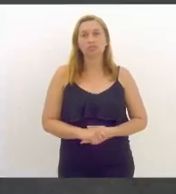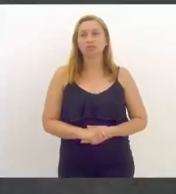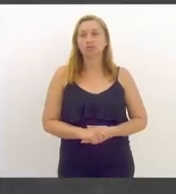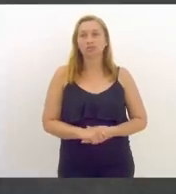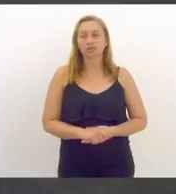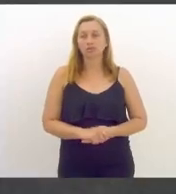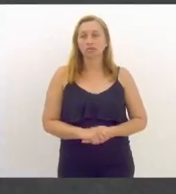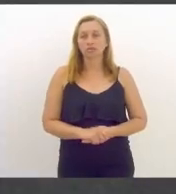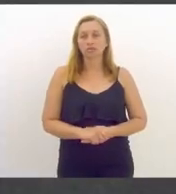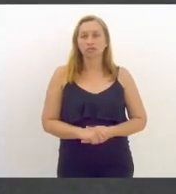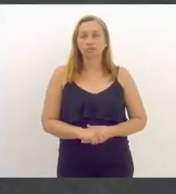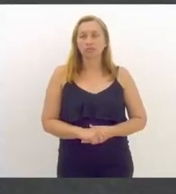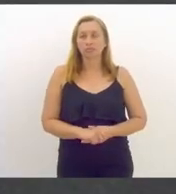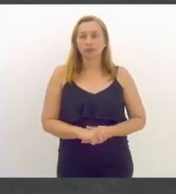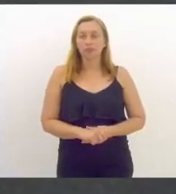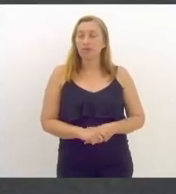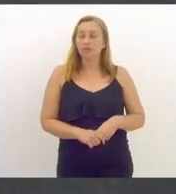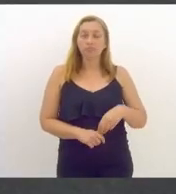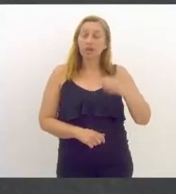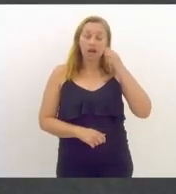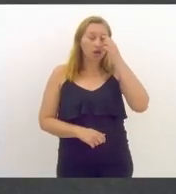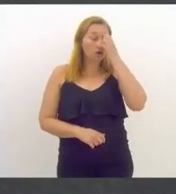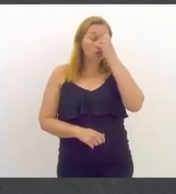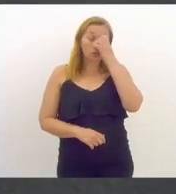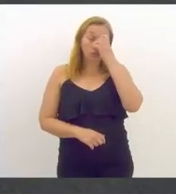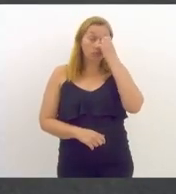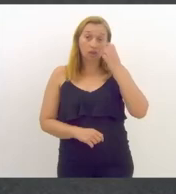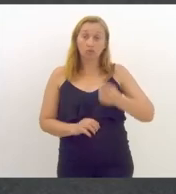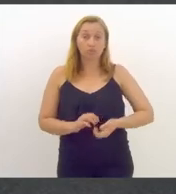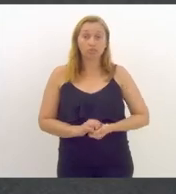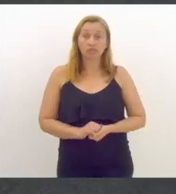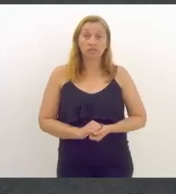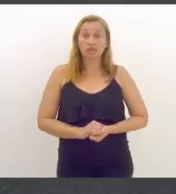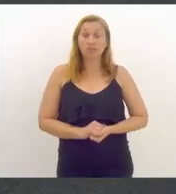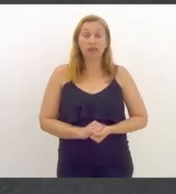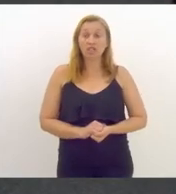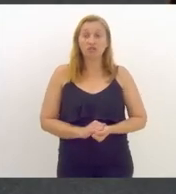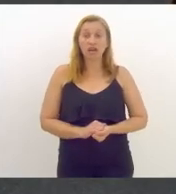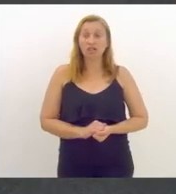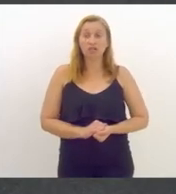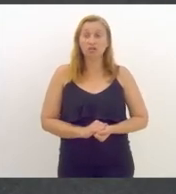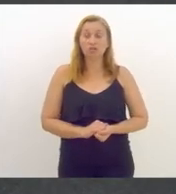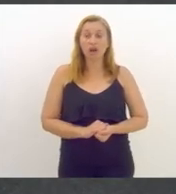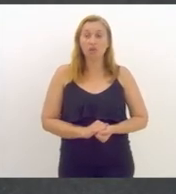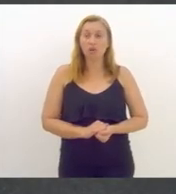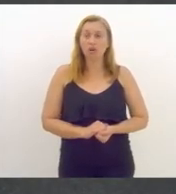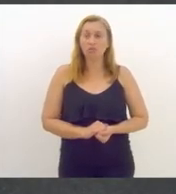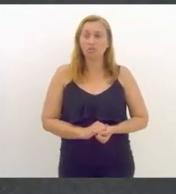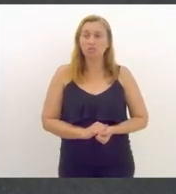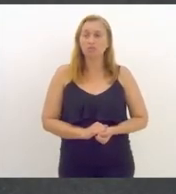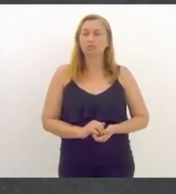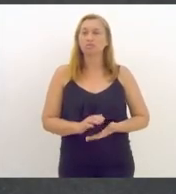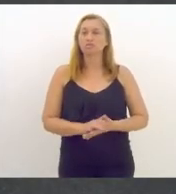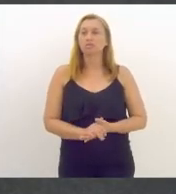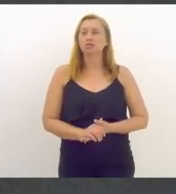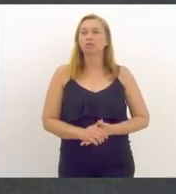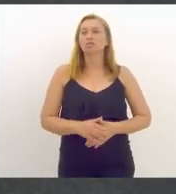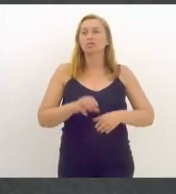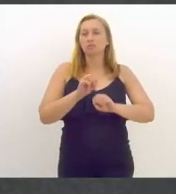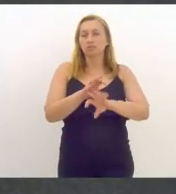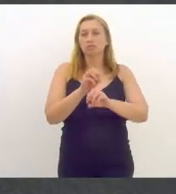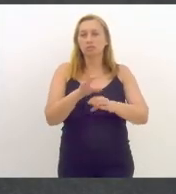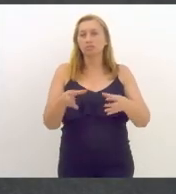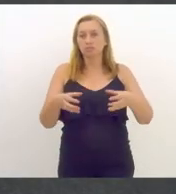senhor presidente minha Assessoria não havia uma piada esse projeto como um projeto que teria aparecido de